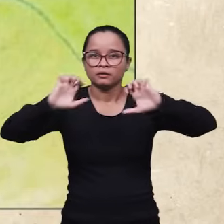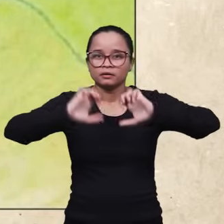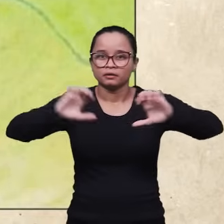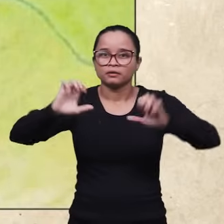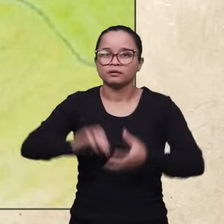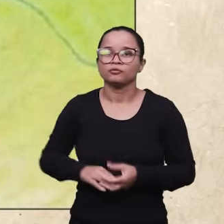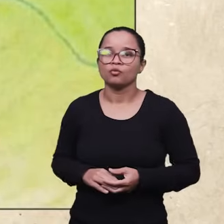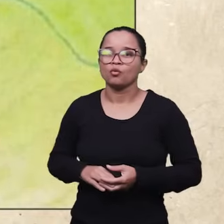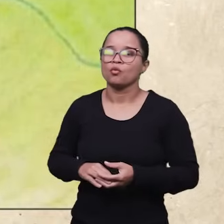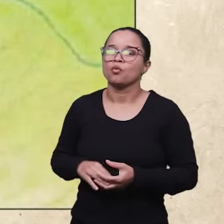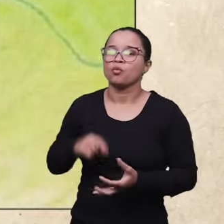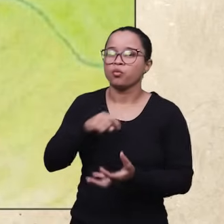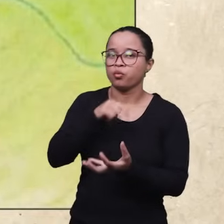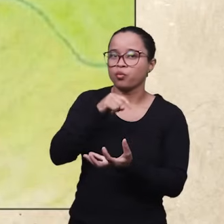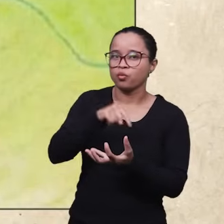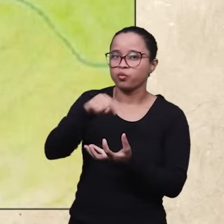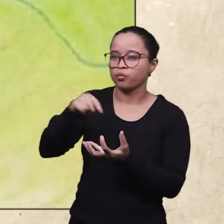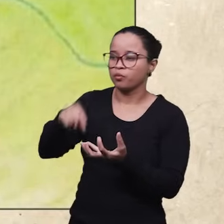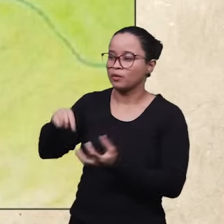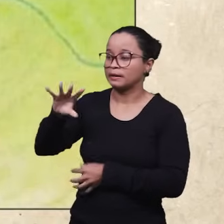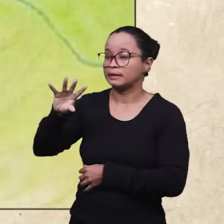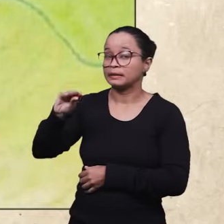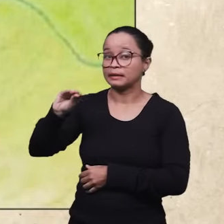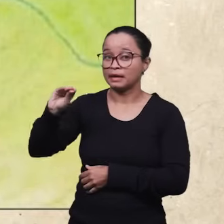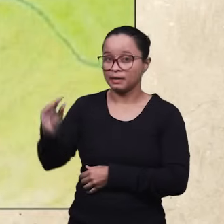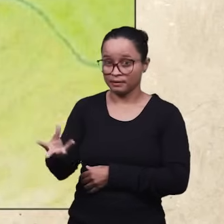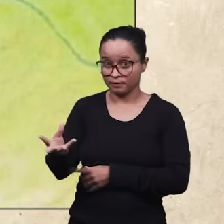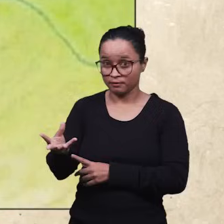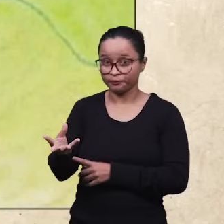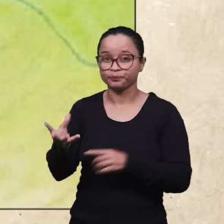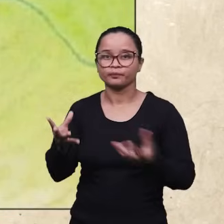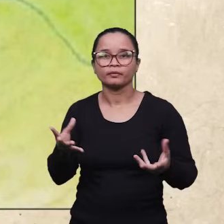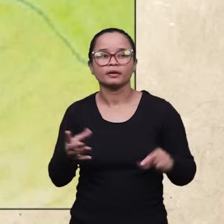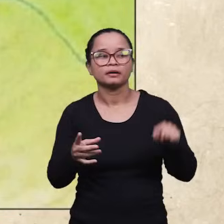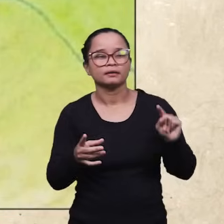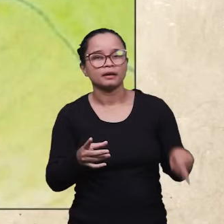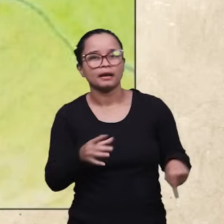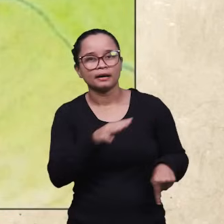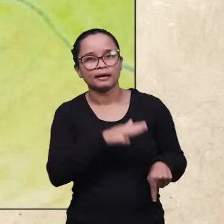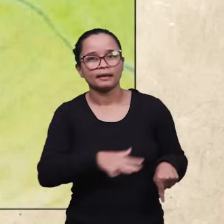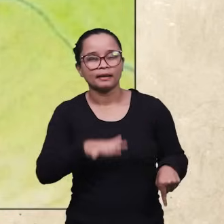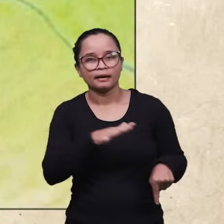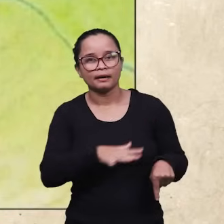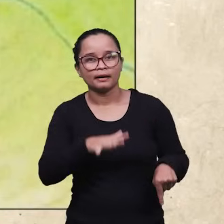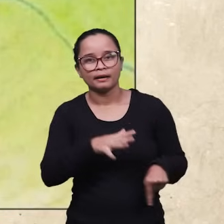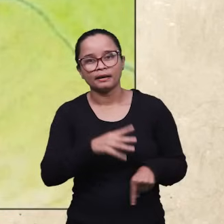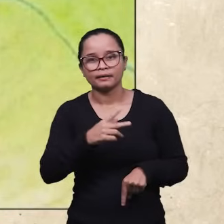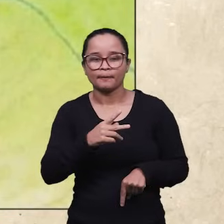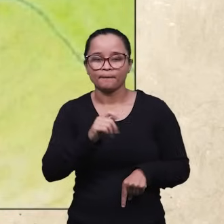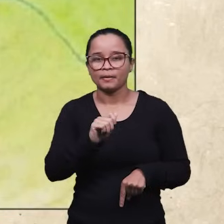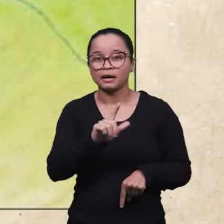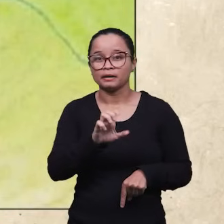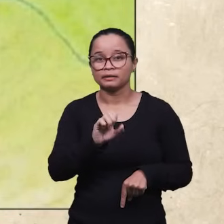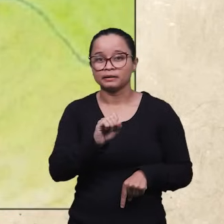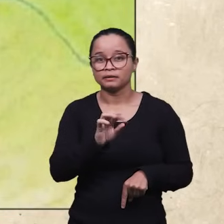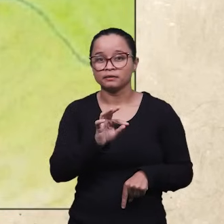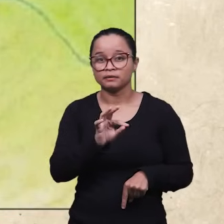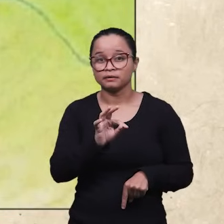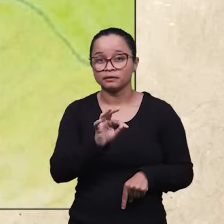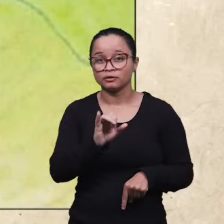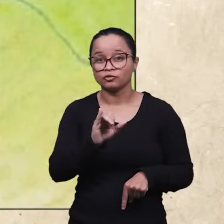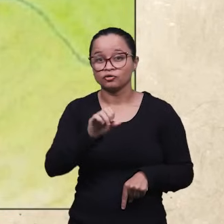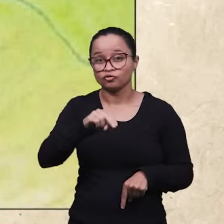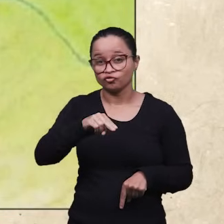continente asiático, saindo, né, daquela região da Palestina, onde hoje nós encontramos o